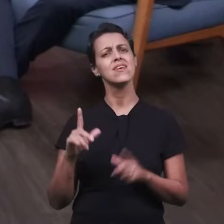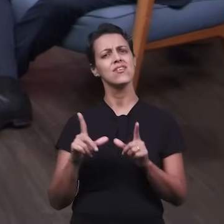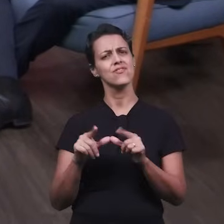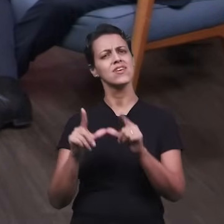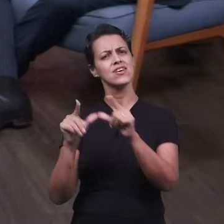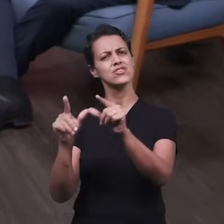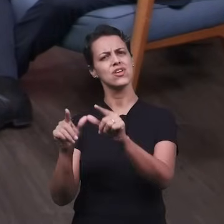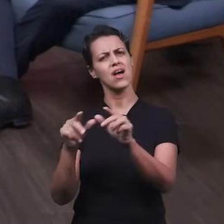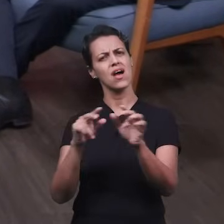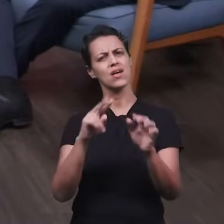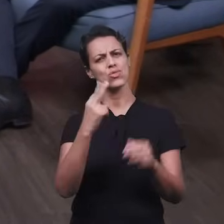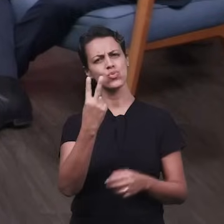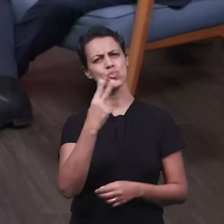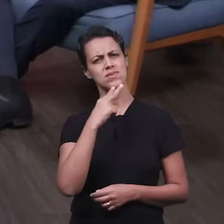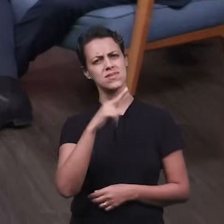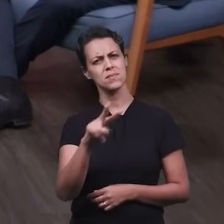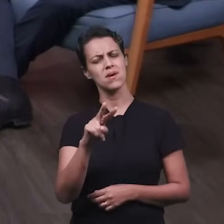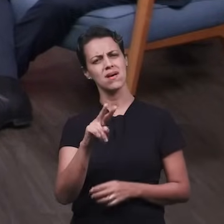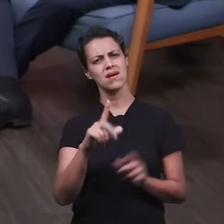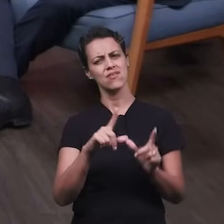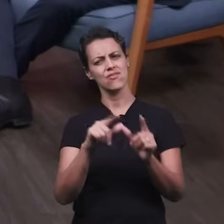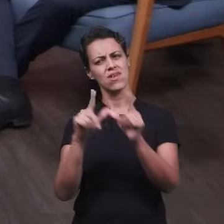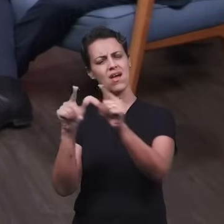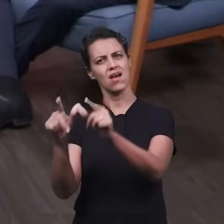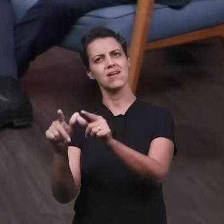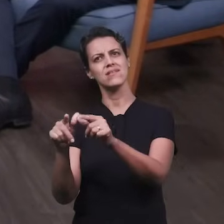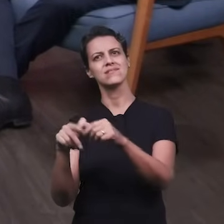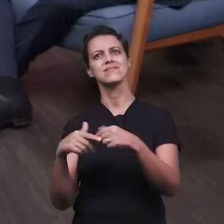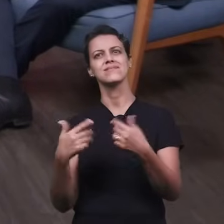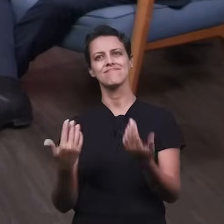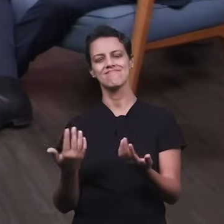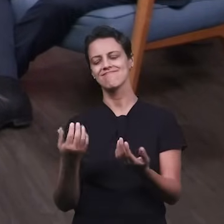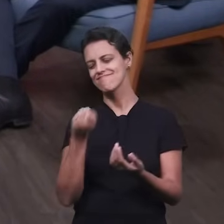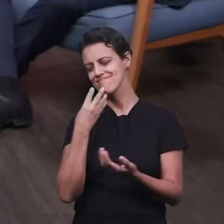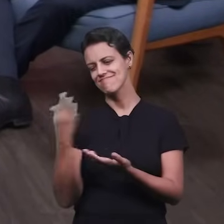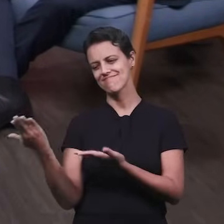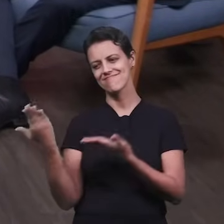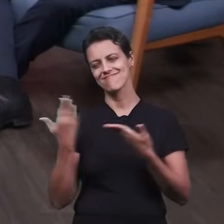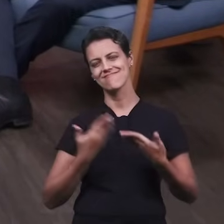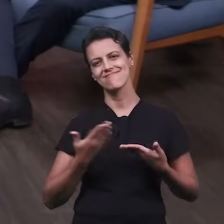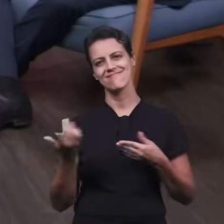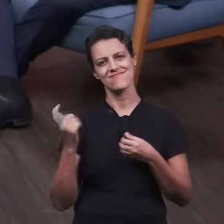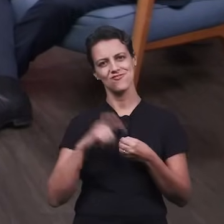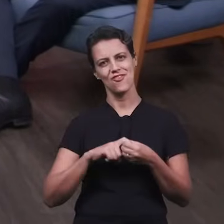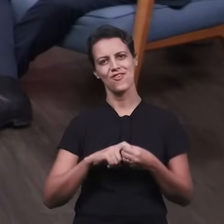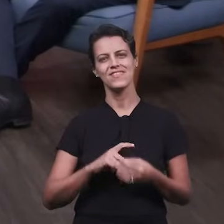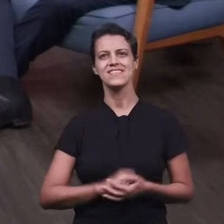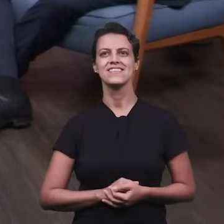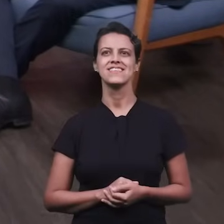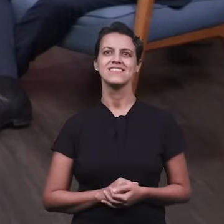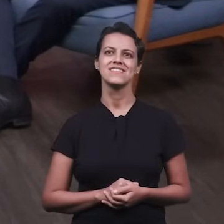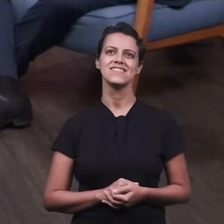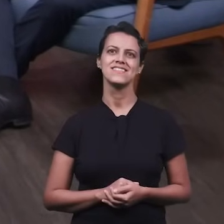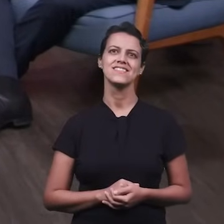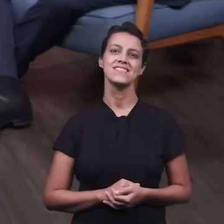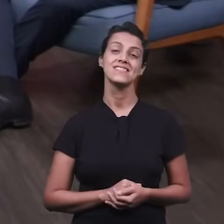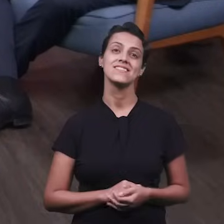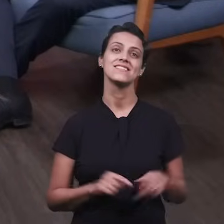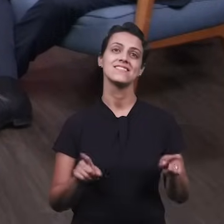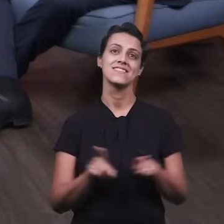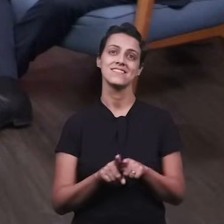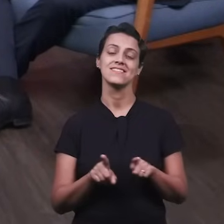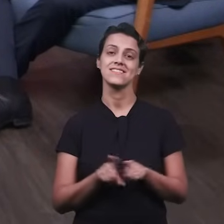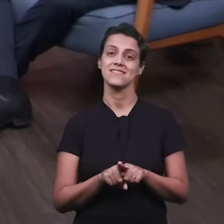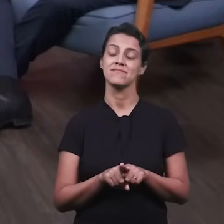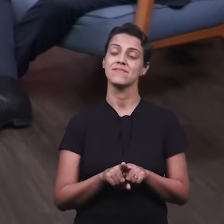Sérgio? Duas semanas fora. Né? Hoje o Daniel não pôde vir. Seja bem-vindo de volta à casa. Tá certo?